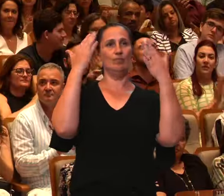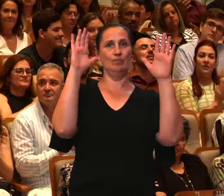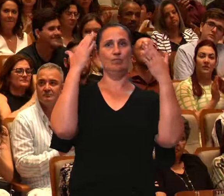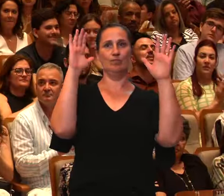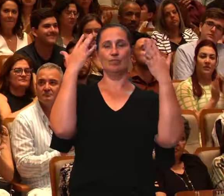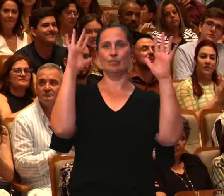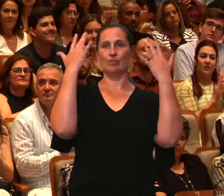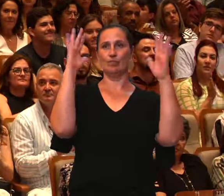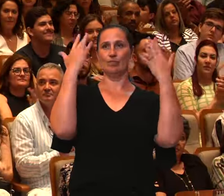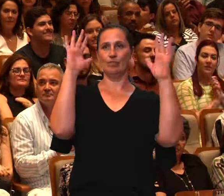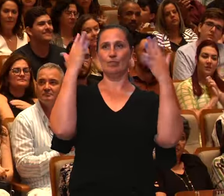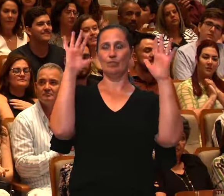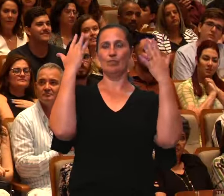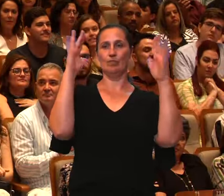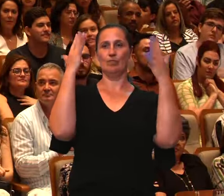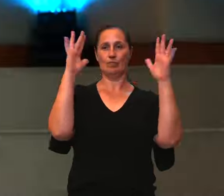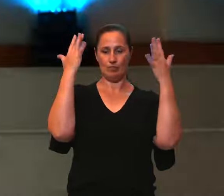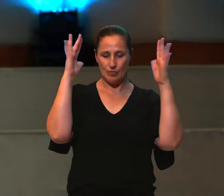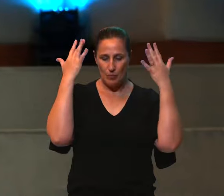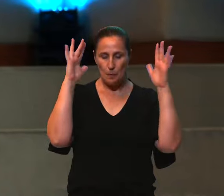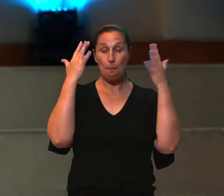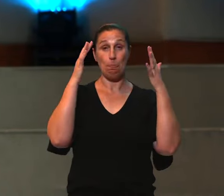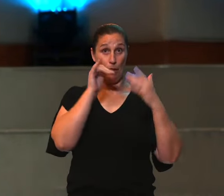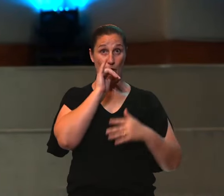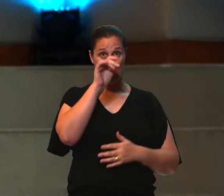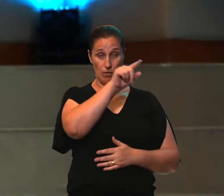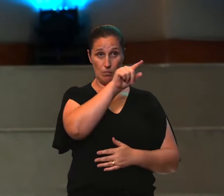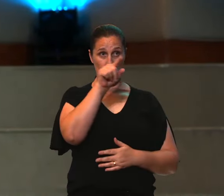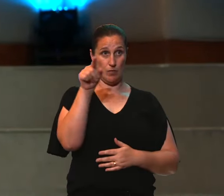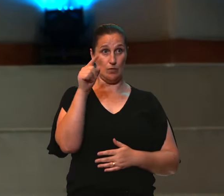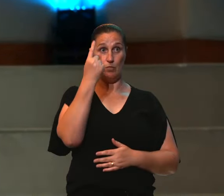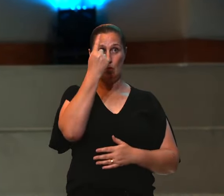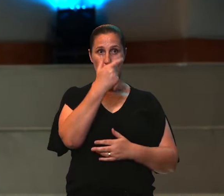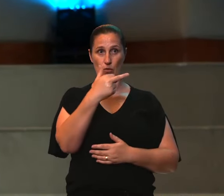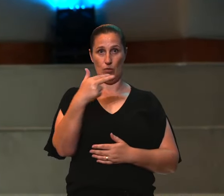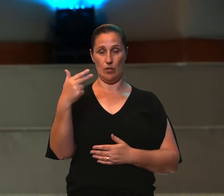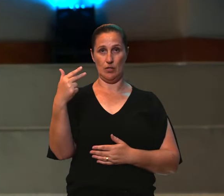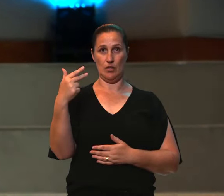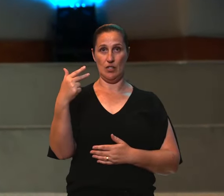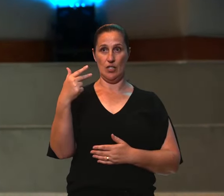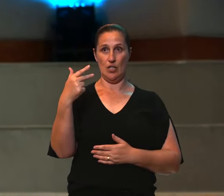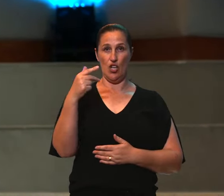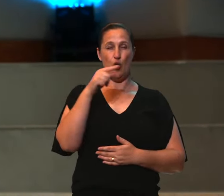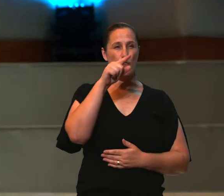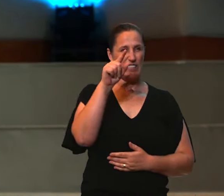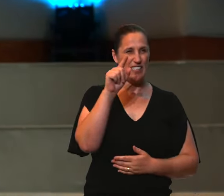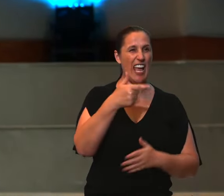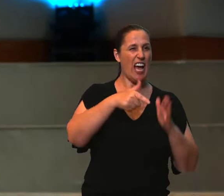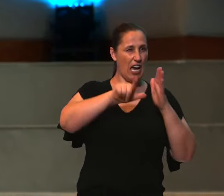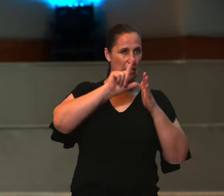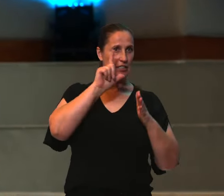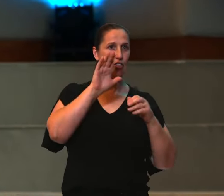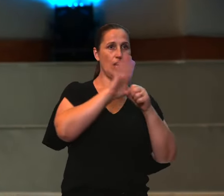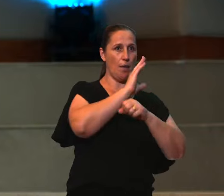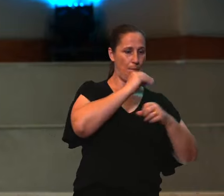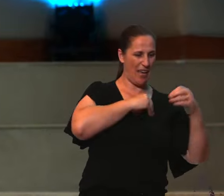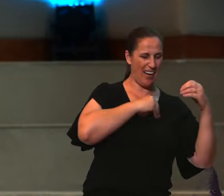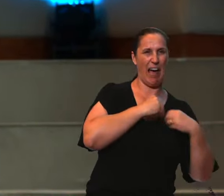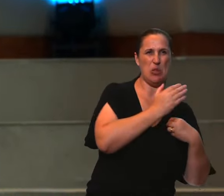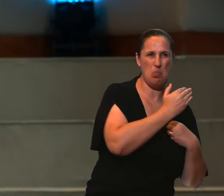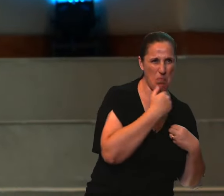Jesus deixe-me dizer uma coisa para você a Bíblia diz quando você era morto nos seus delitos e pecados vivendo